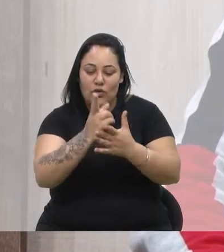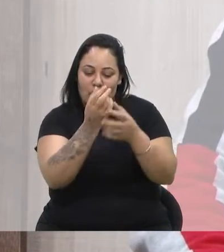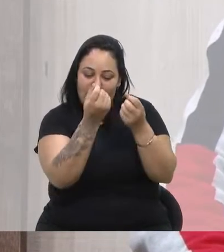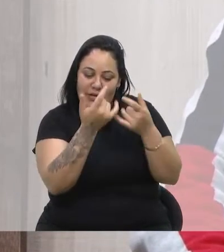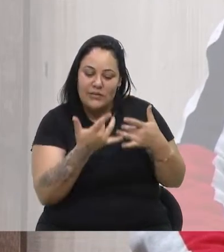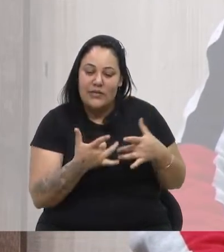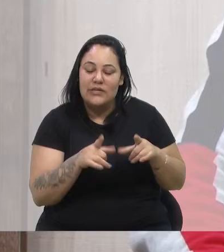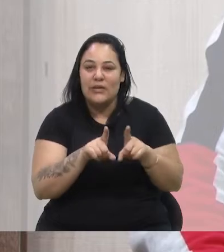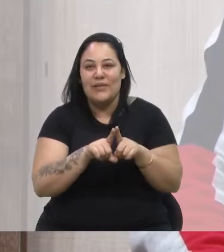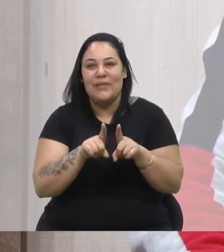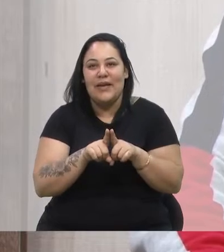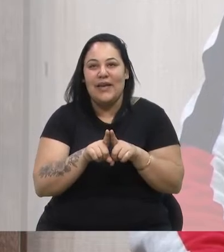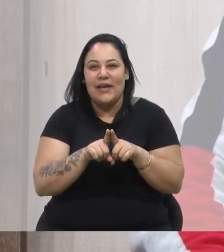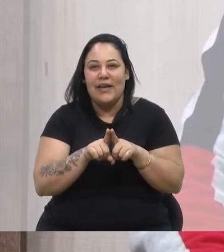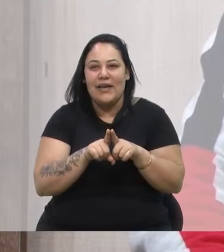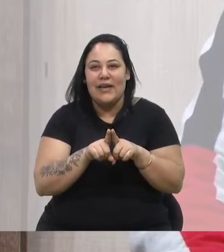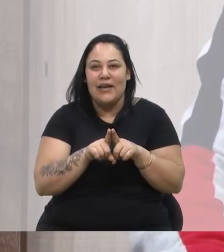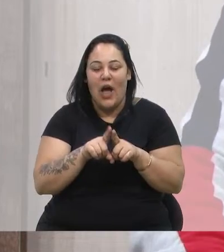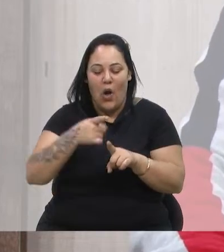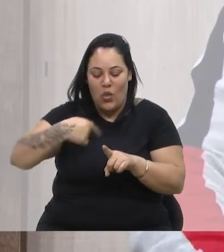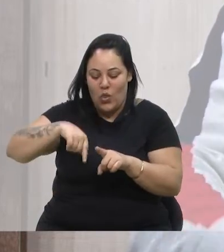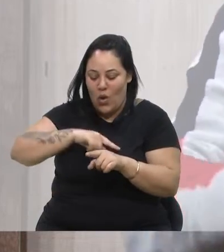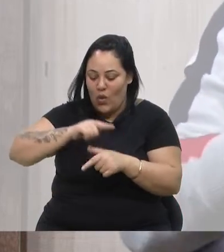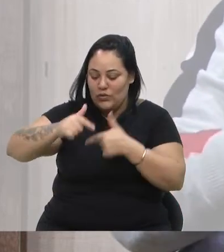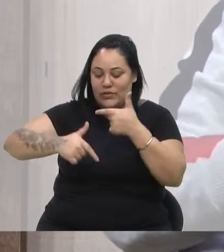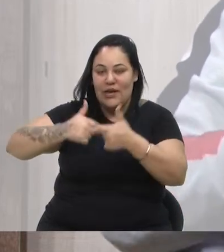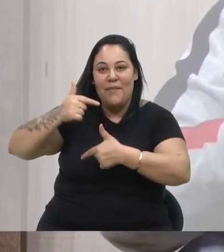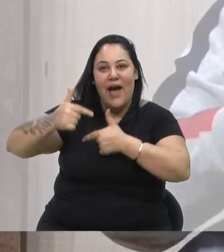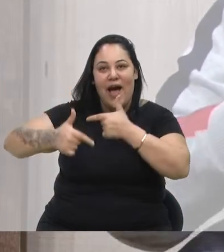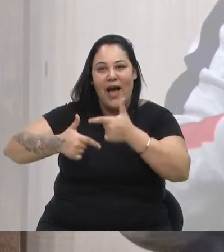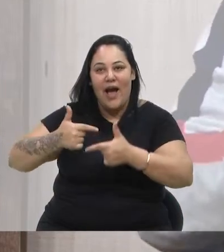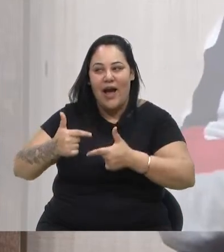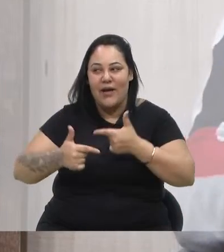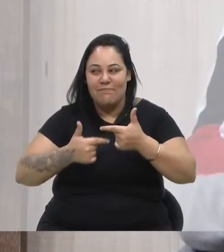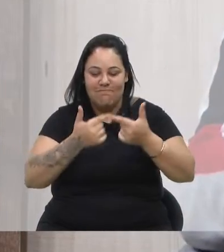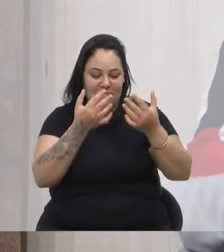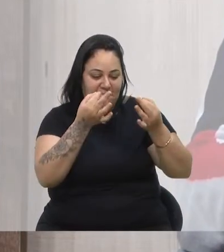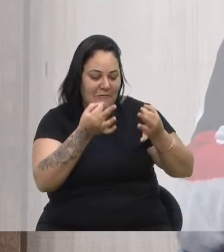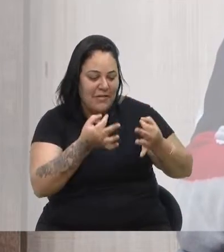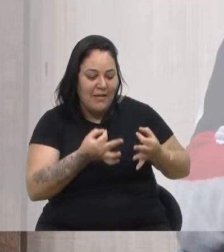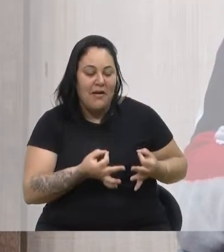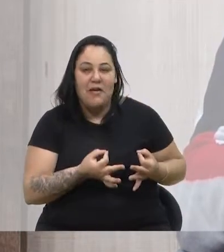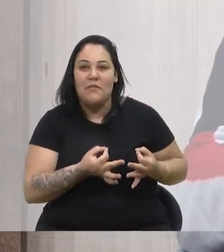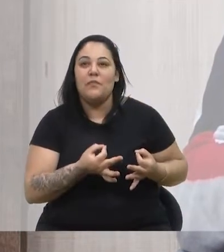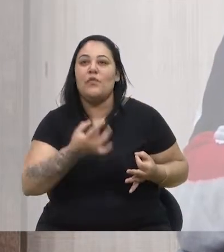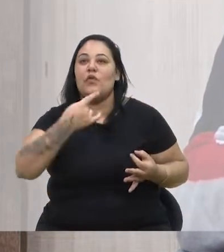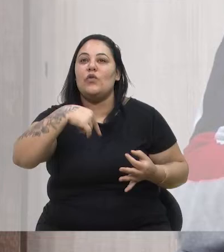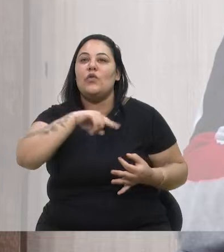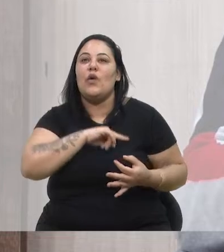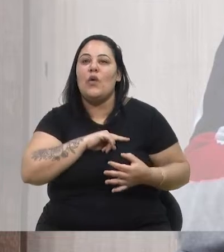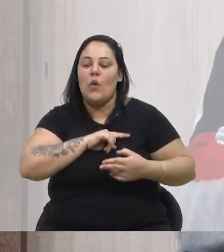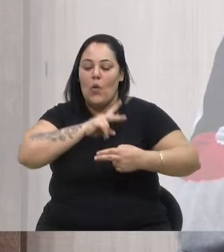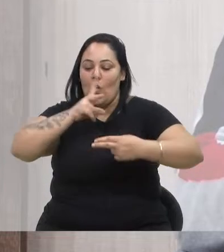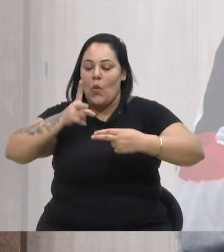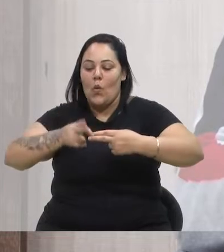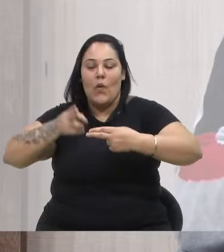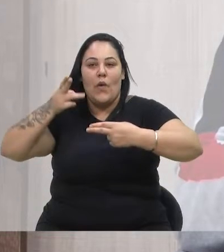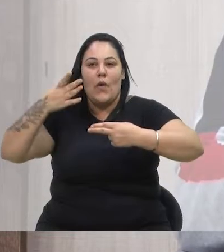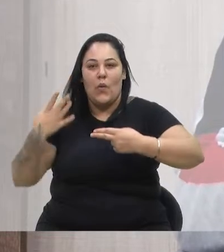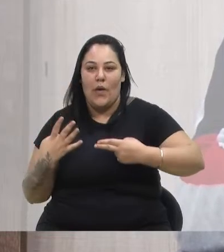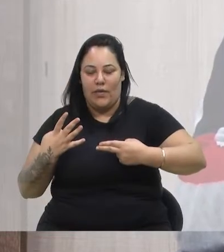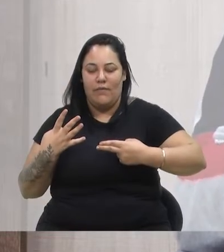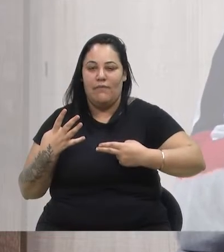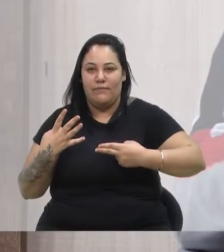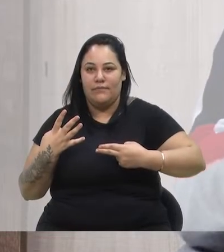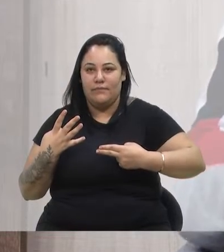assim, e dando sequência, digamos assim, ao nosso trabalho em torno desse enredo, daqui a pouco nós já iremos para